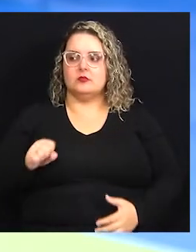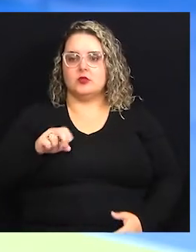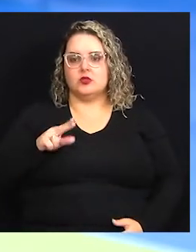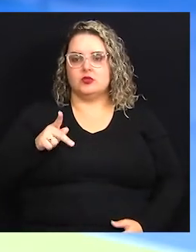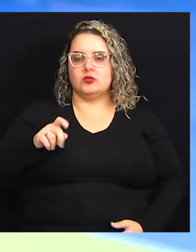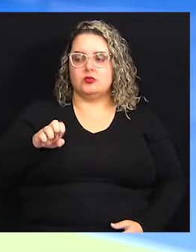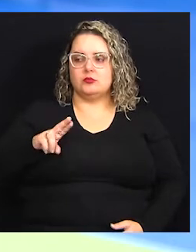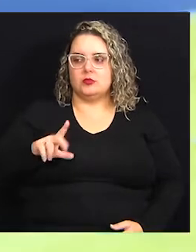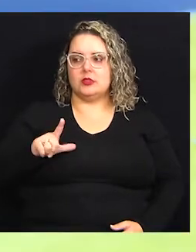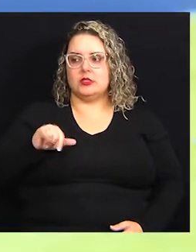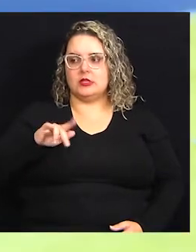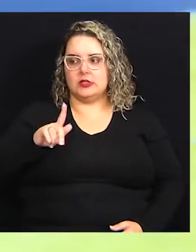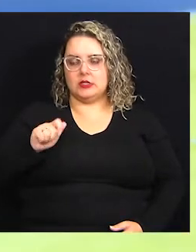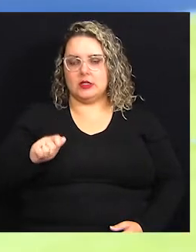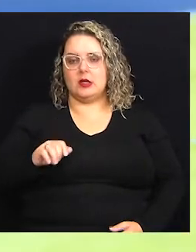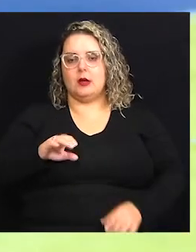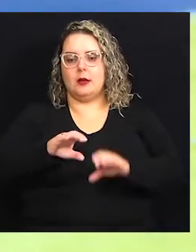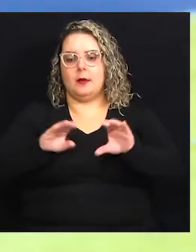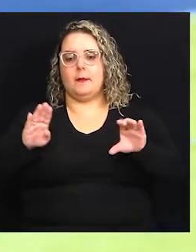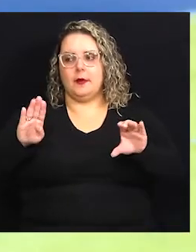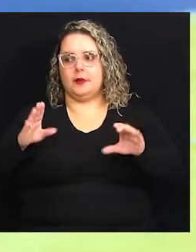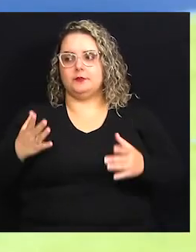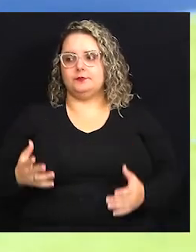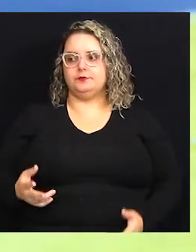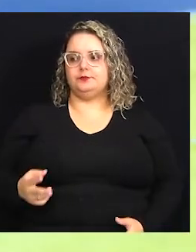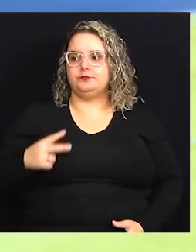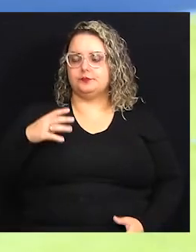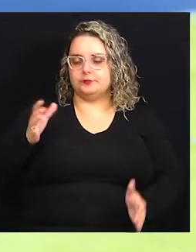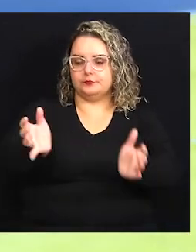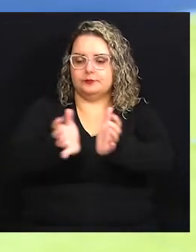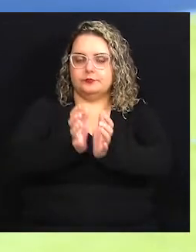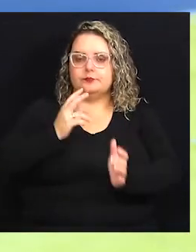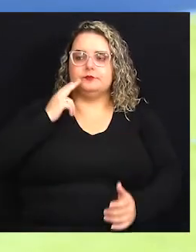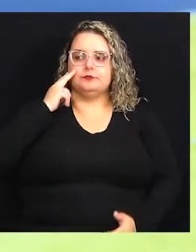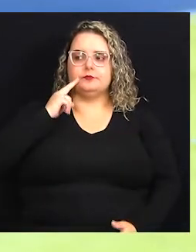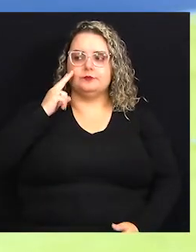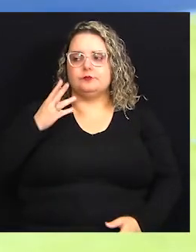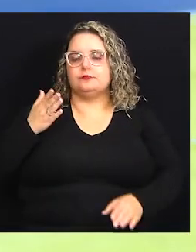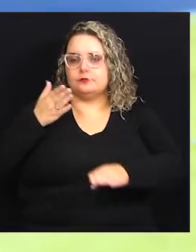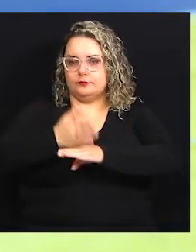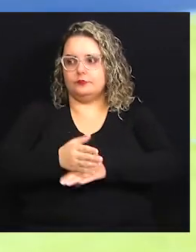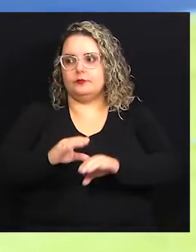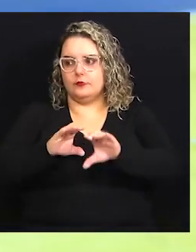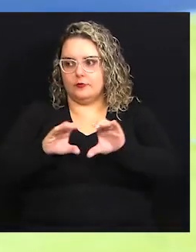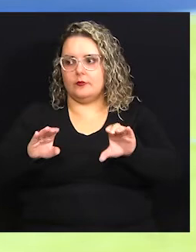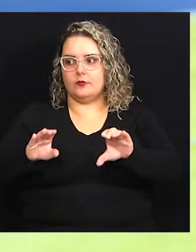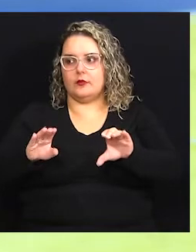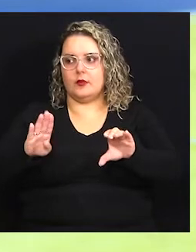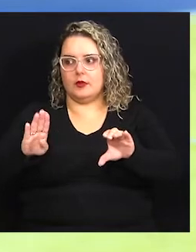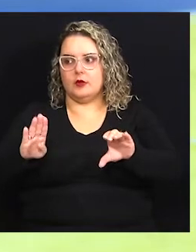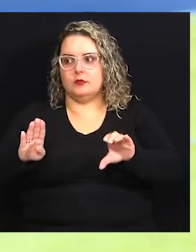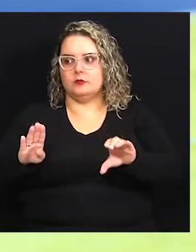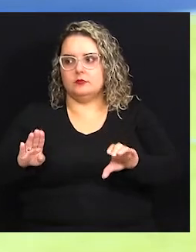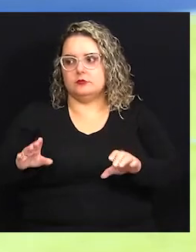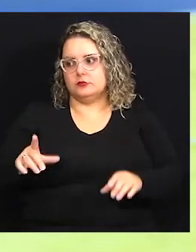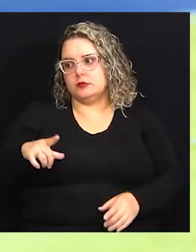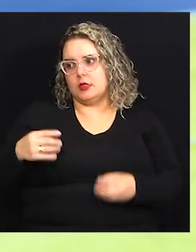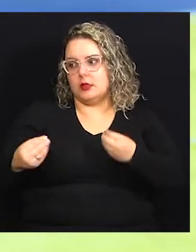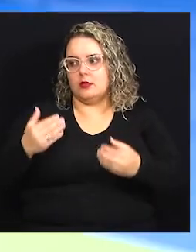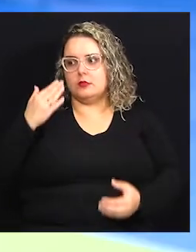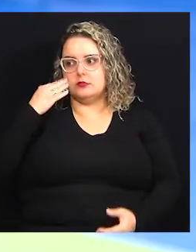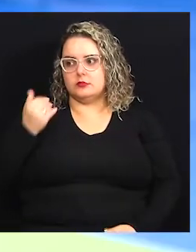para a Superliga B. A equipe de Vinhedo chega para conquistar esse acesso na Superliga B? Dá para prever